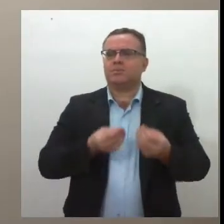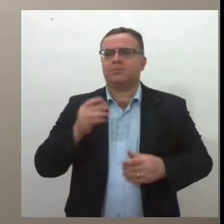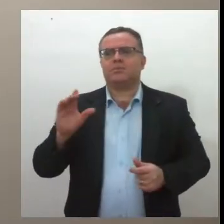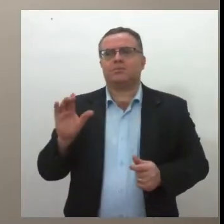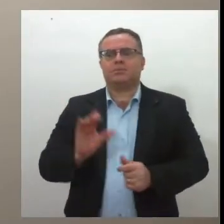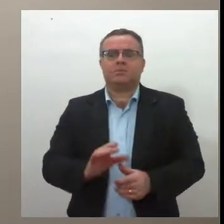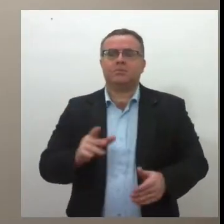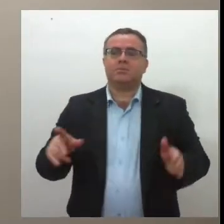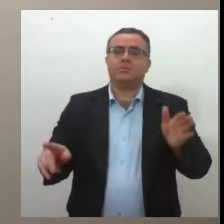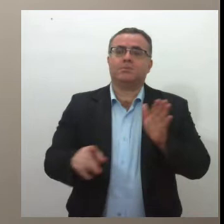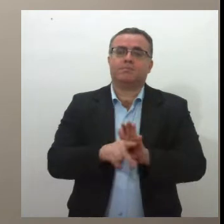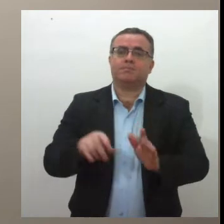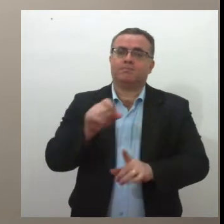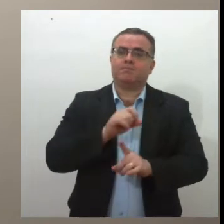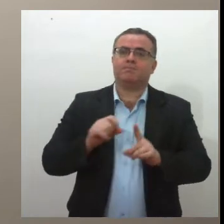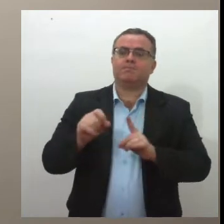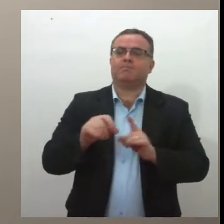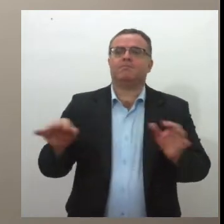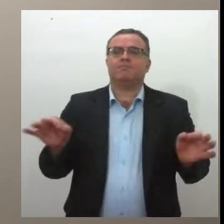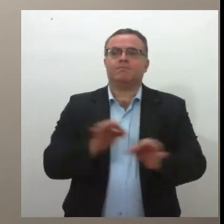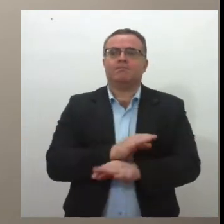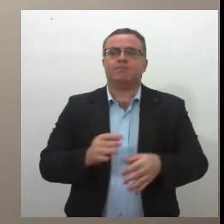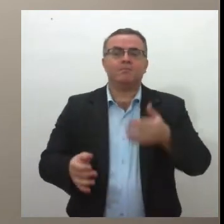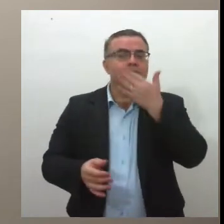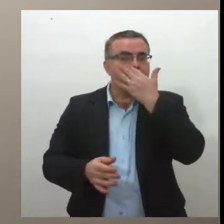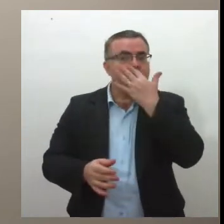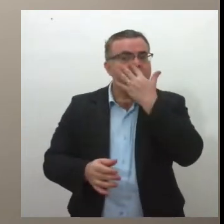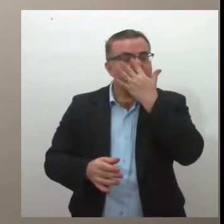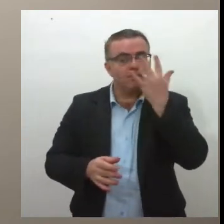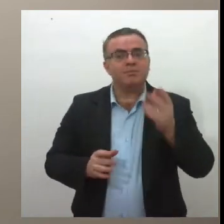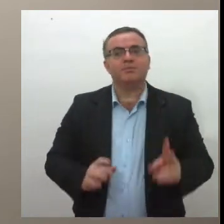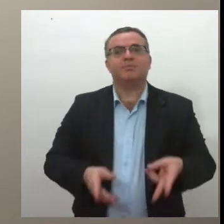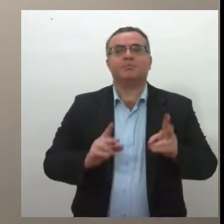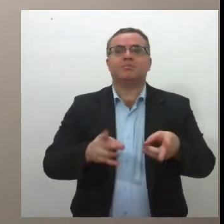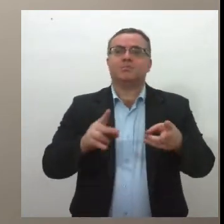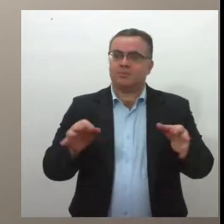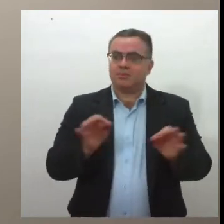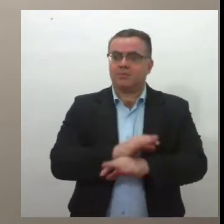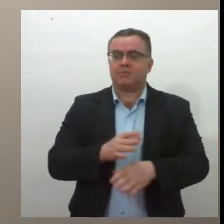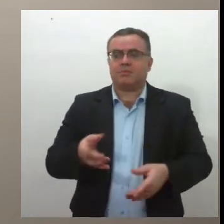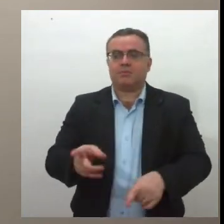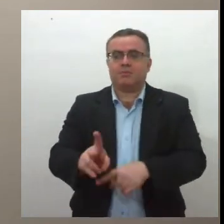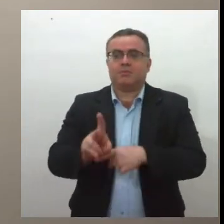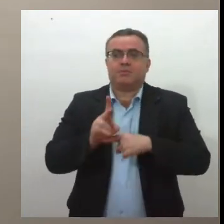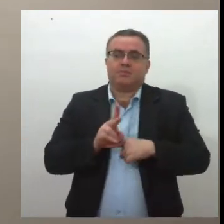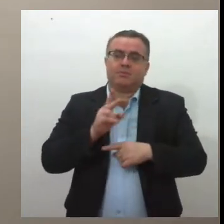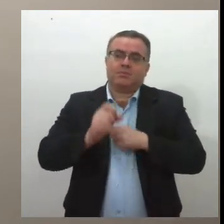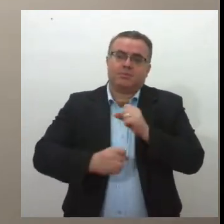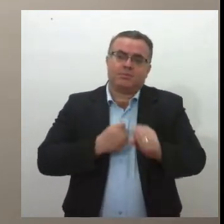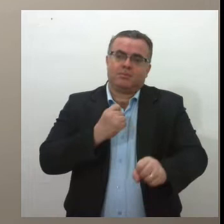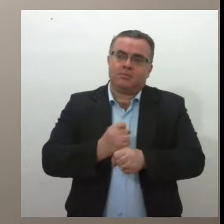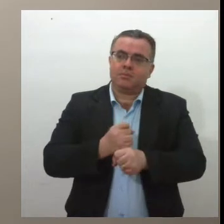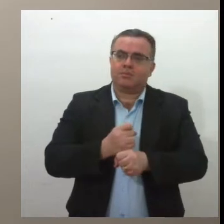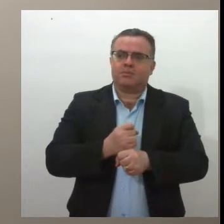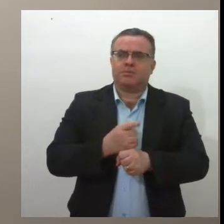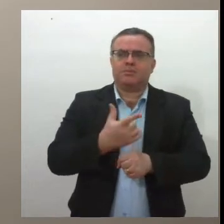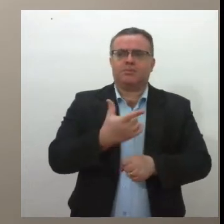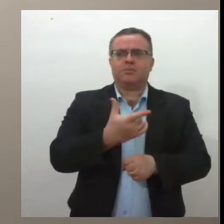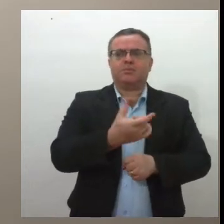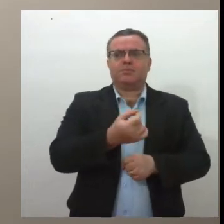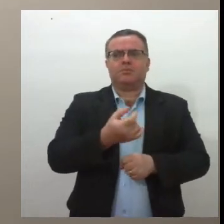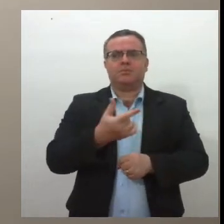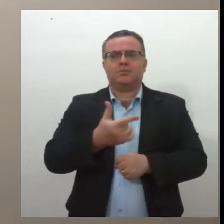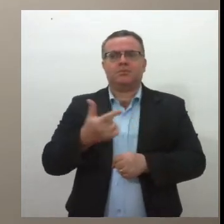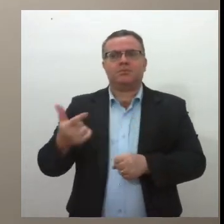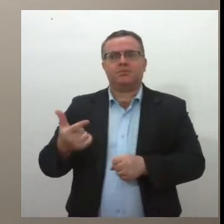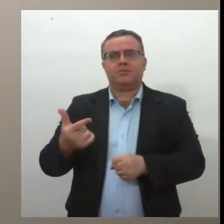pelas empresas também. Então, aproveitar esse dinheiro, quitar essas dívidas, fazer uma reserva para o ano que vem e aí sim, esse excedente, fazer um consumo